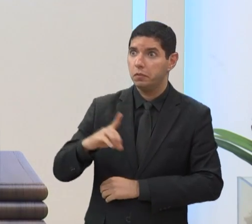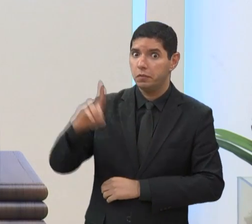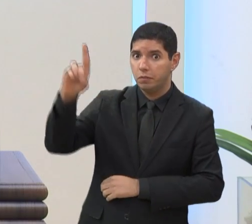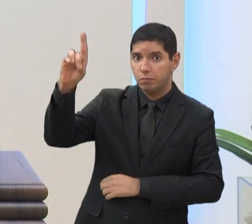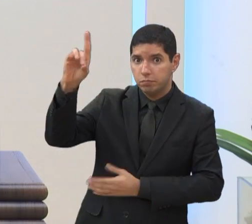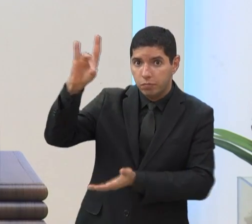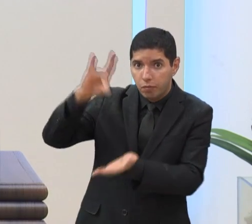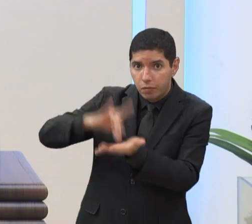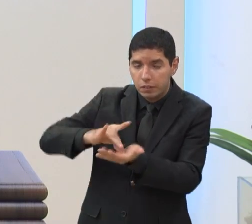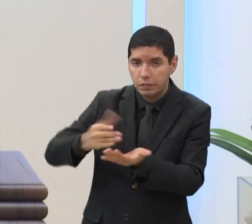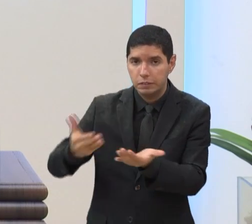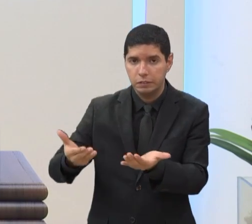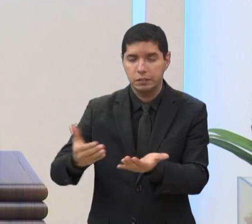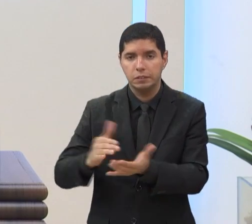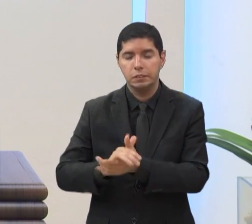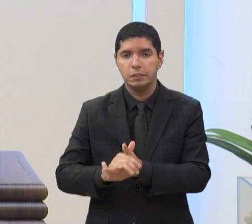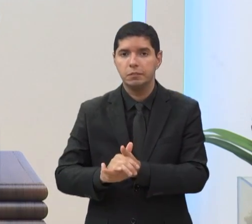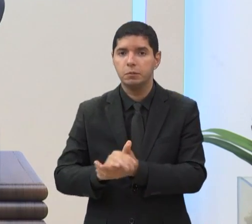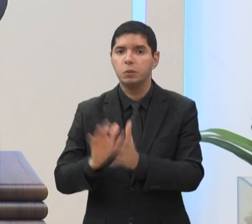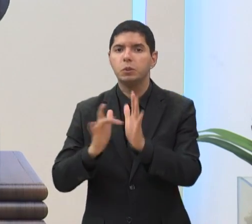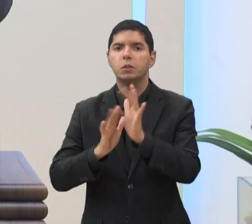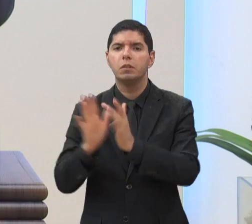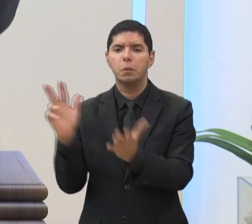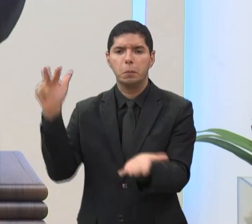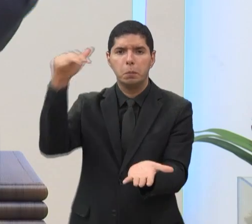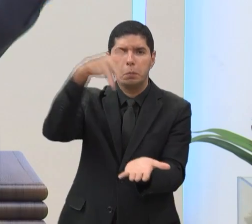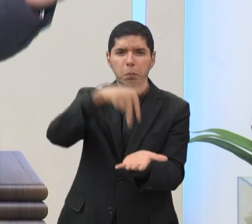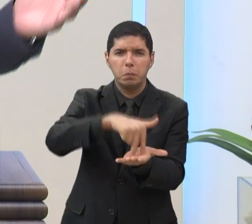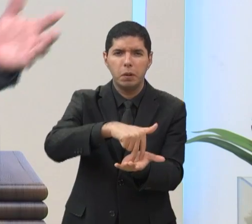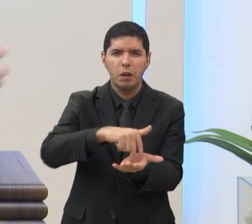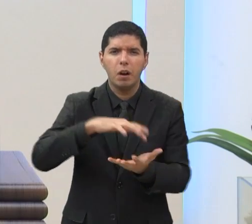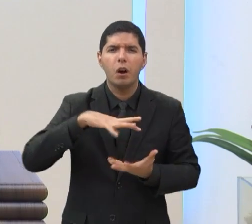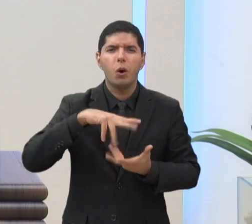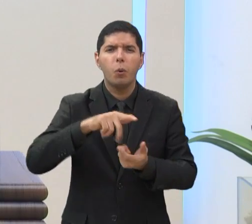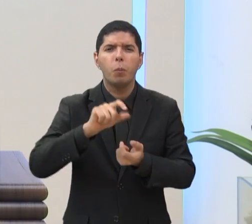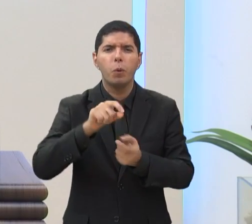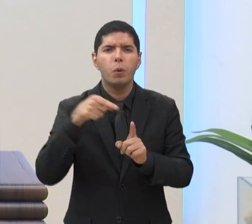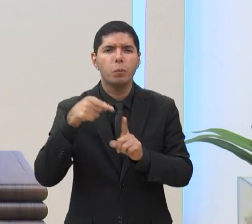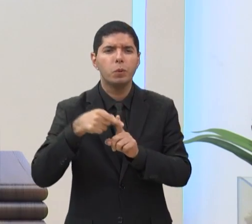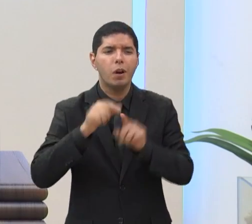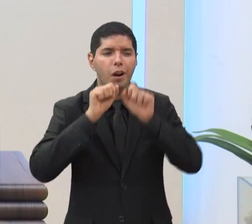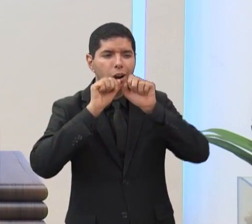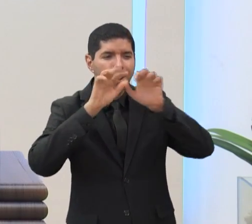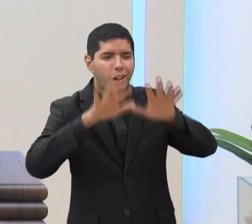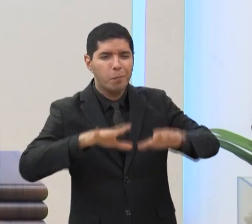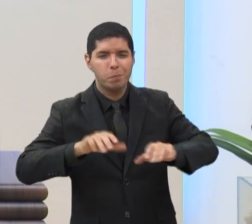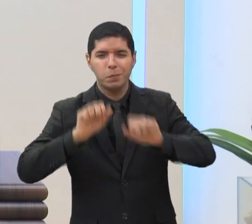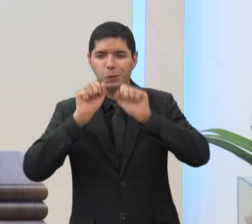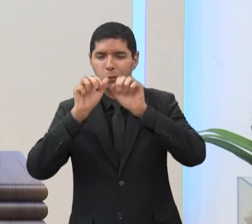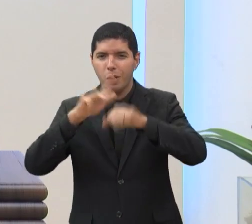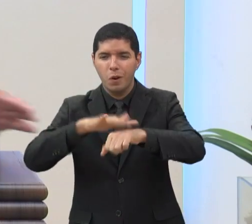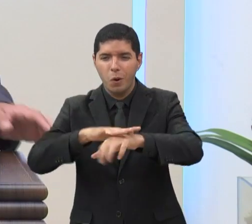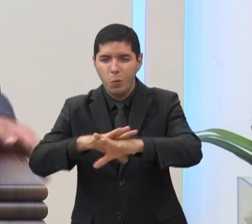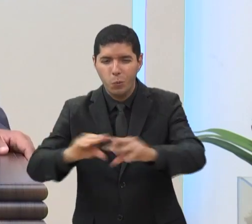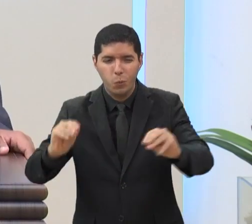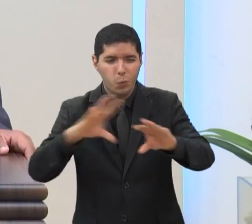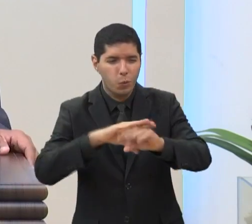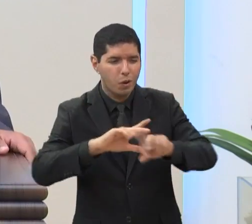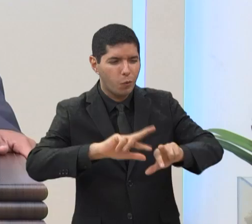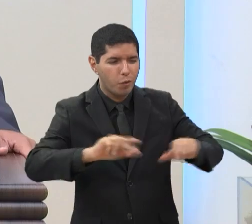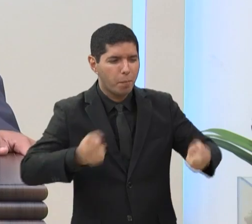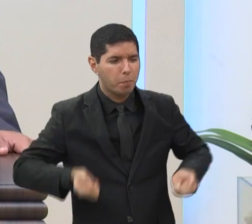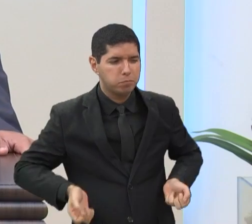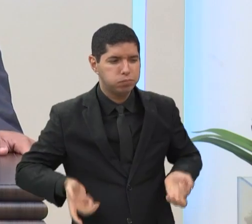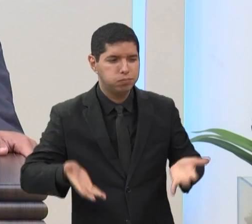que veio trazer toda sorte de bênçãos da parte de Deus. Está escrito na carta